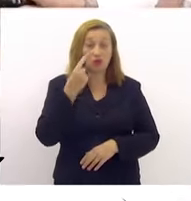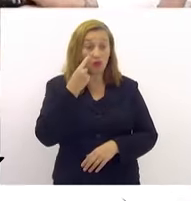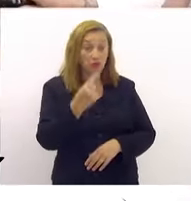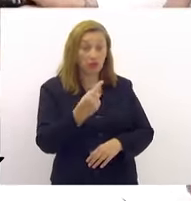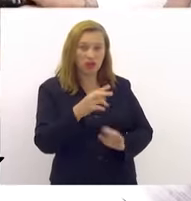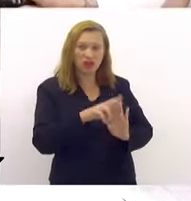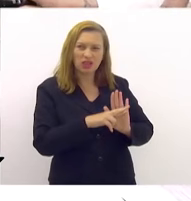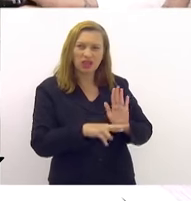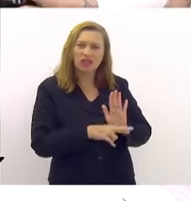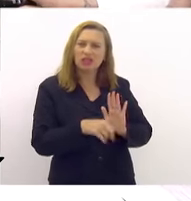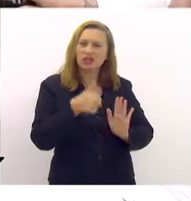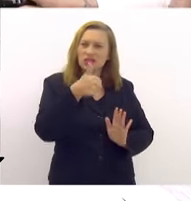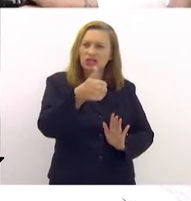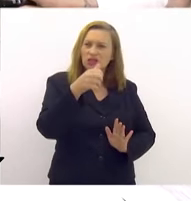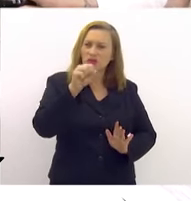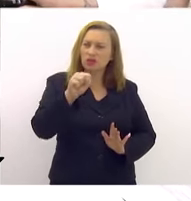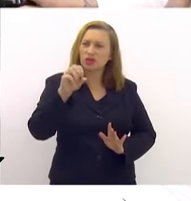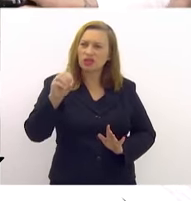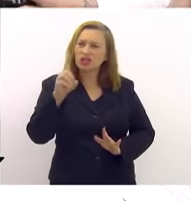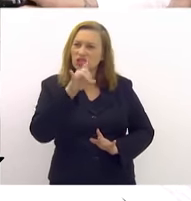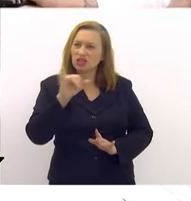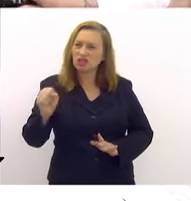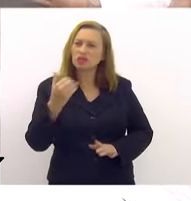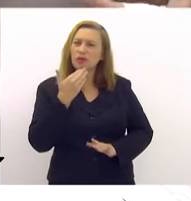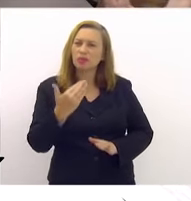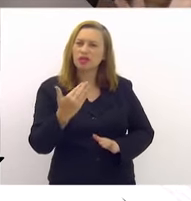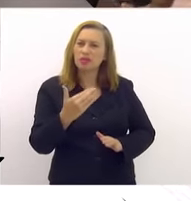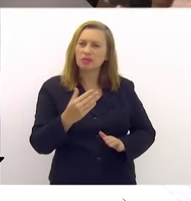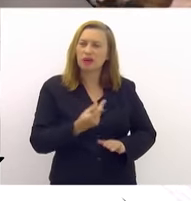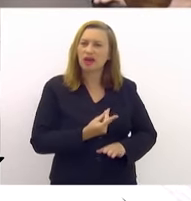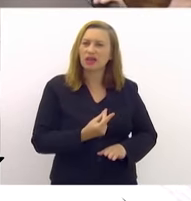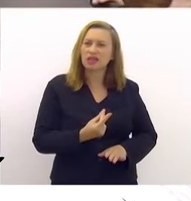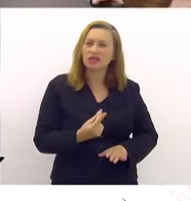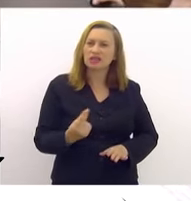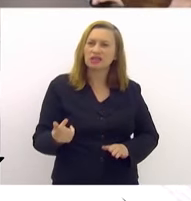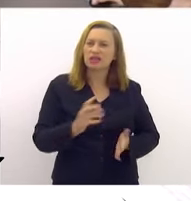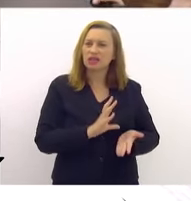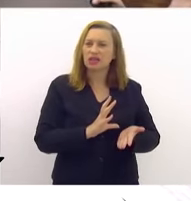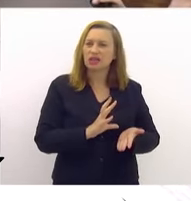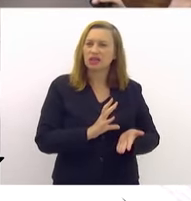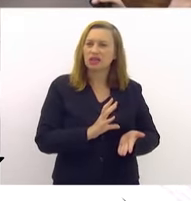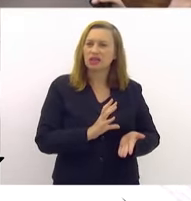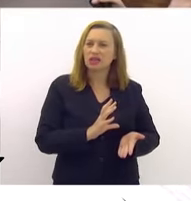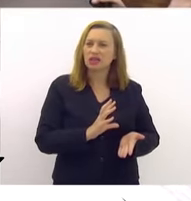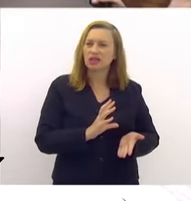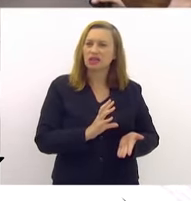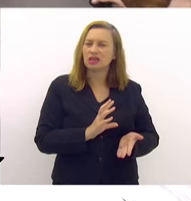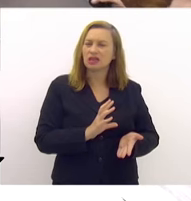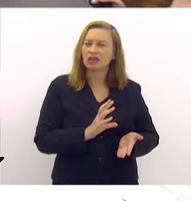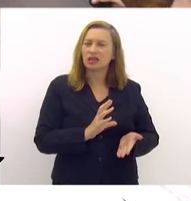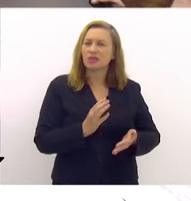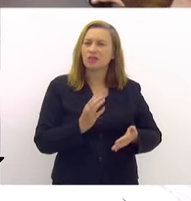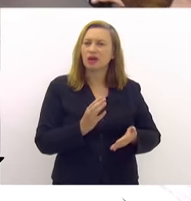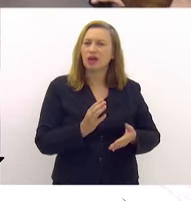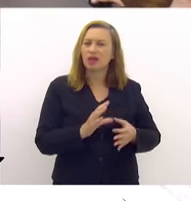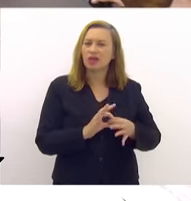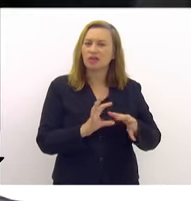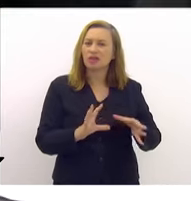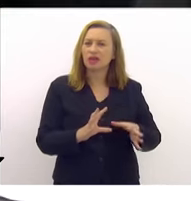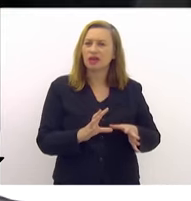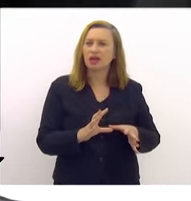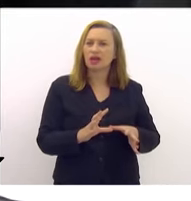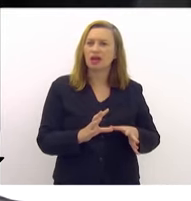que eu acho que tem 180 dias para pedir o desarquivamento. E aí, já passamos esses 180 dias. Nós estamos no